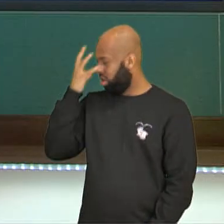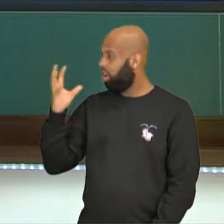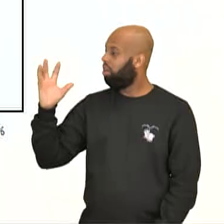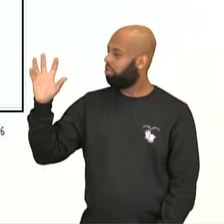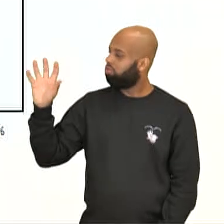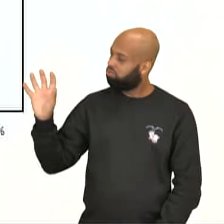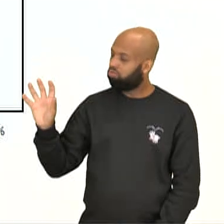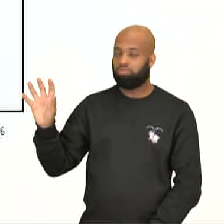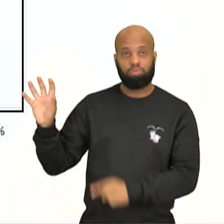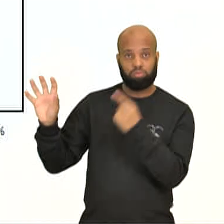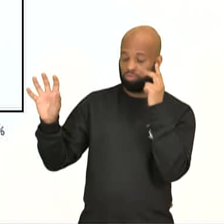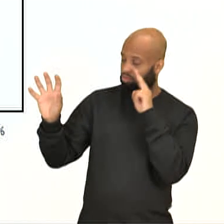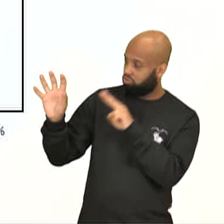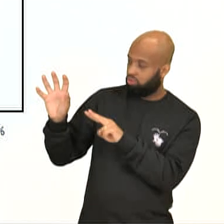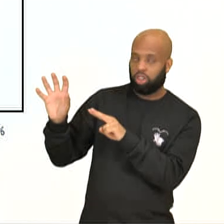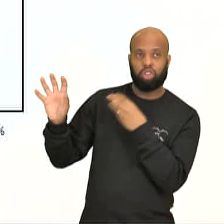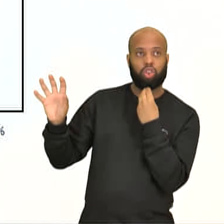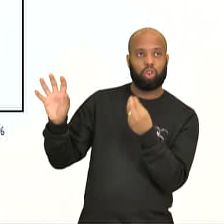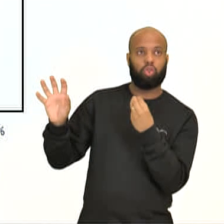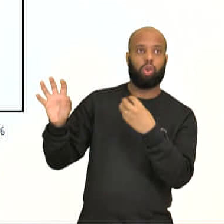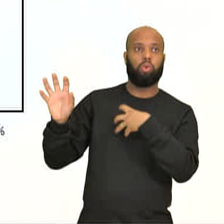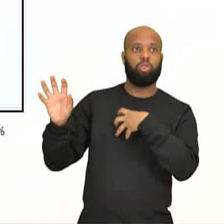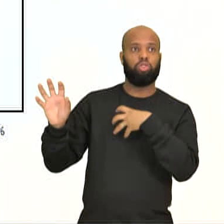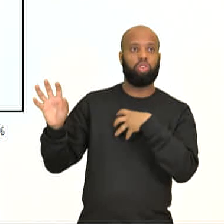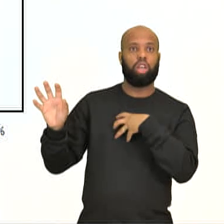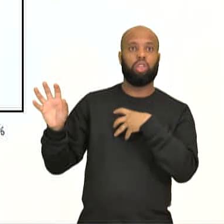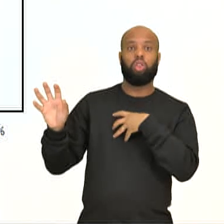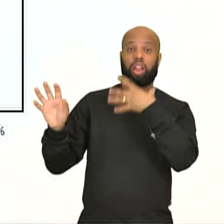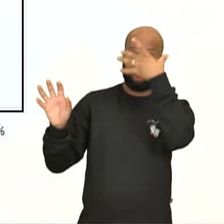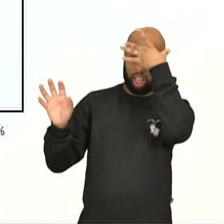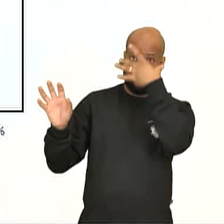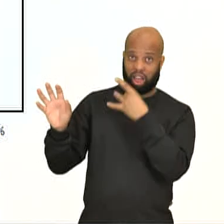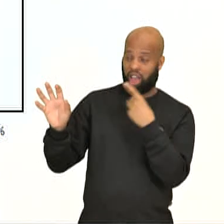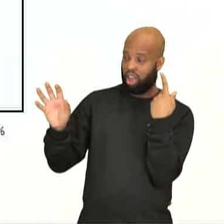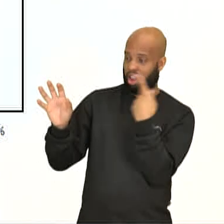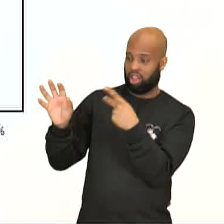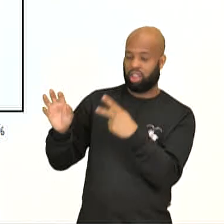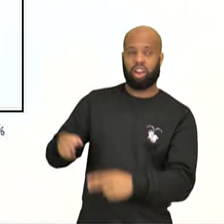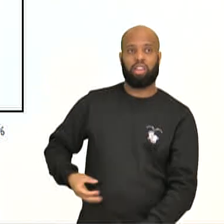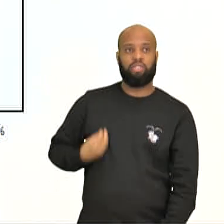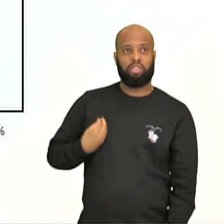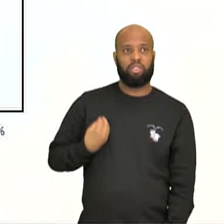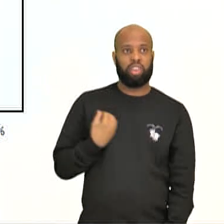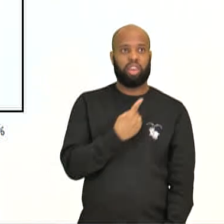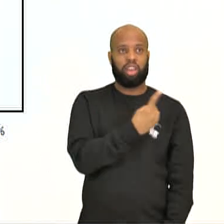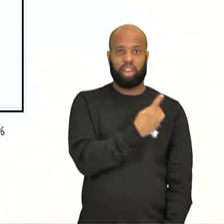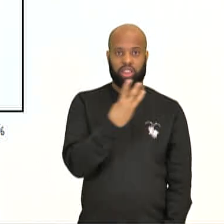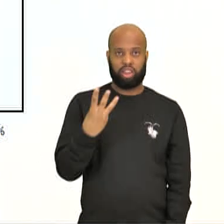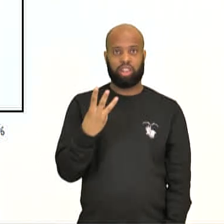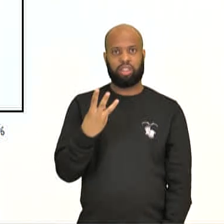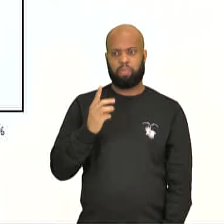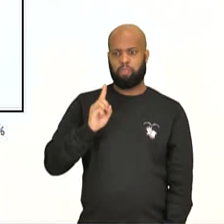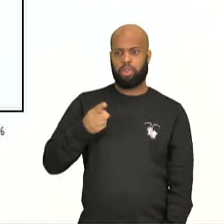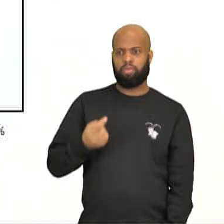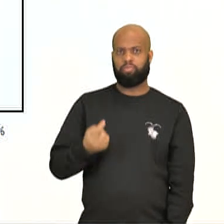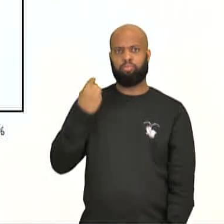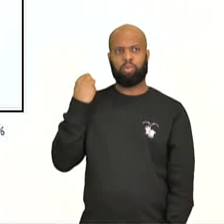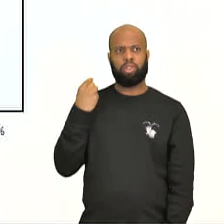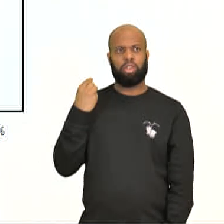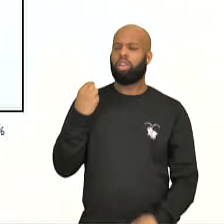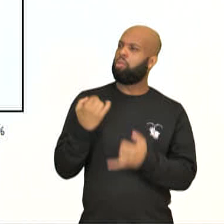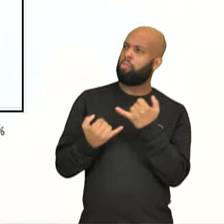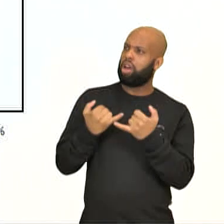reconstituição, olha como que seria a Luzia vivendo no Brasil há 13 mil anos atrás. Professor, mas é uma